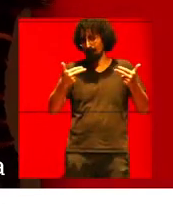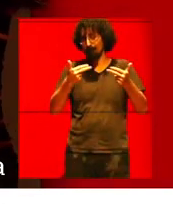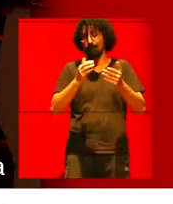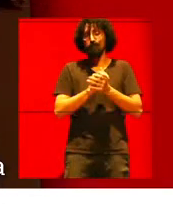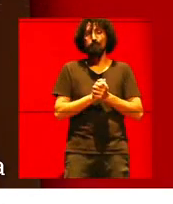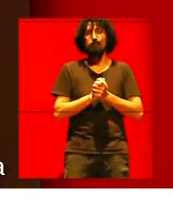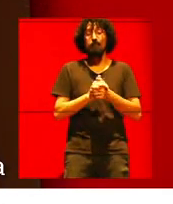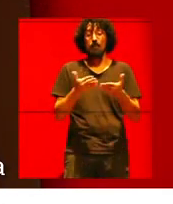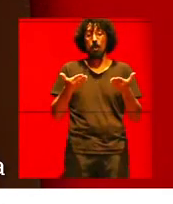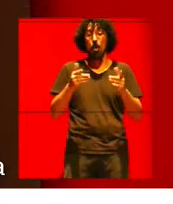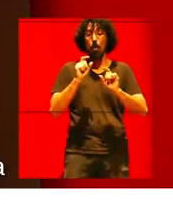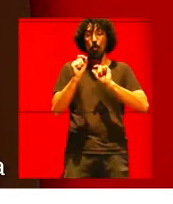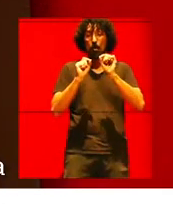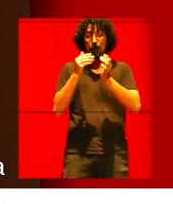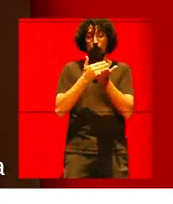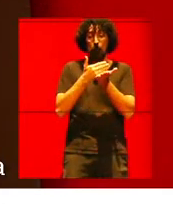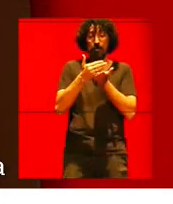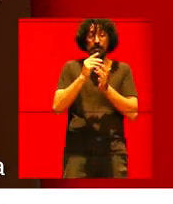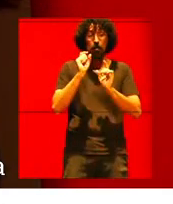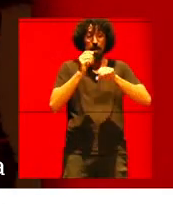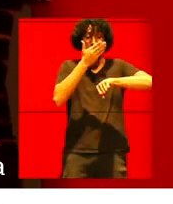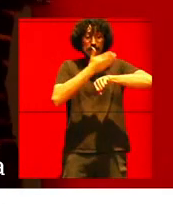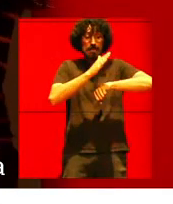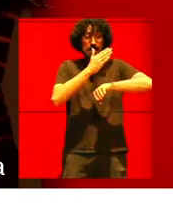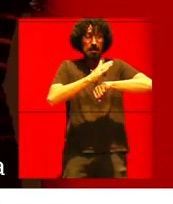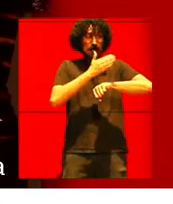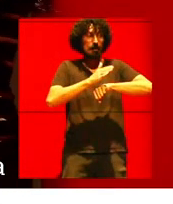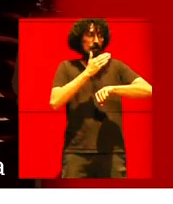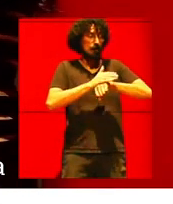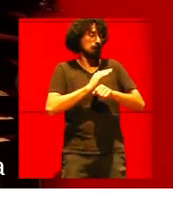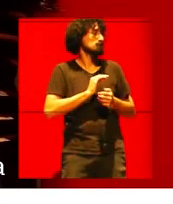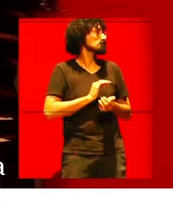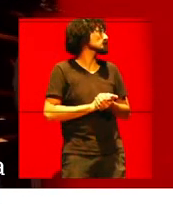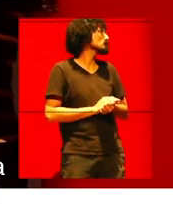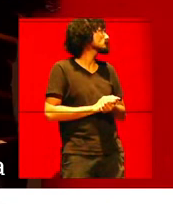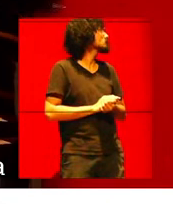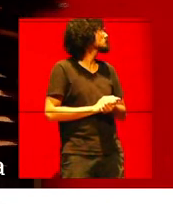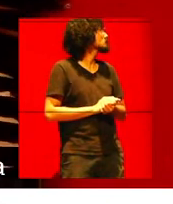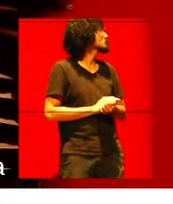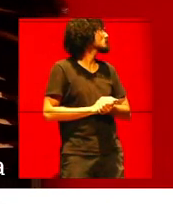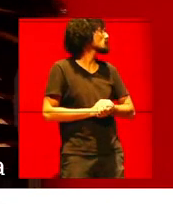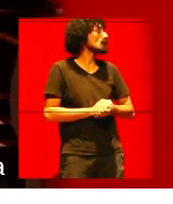Nós vamos começar a treinar agora, pode passar,